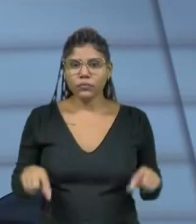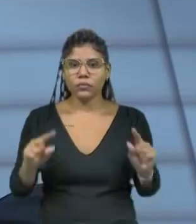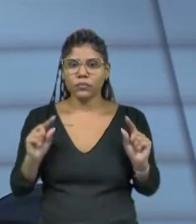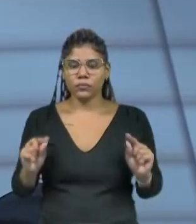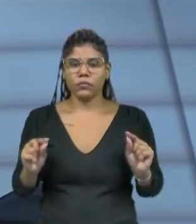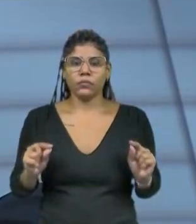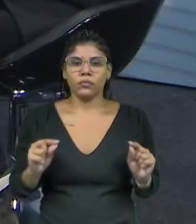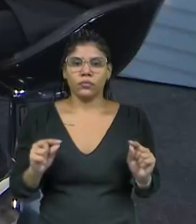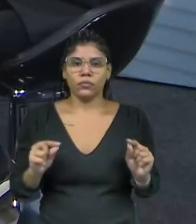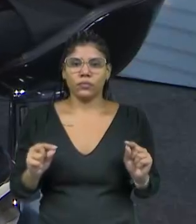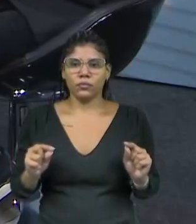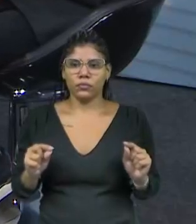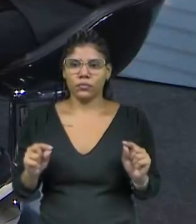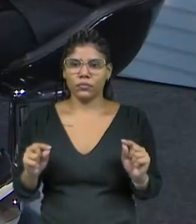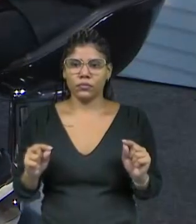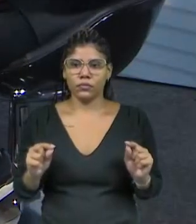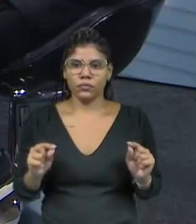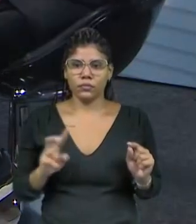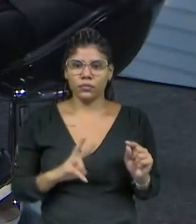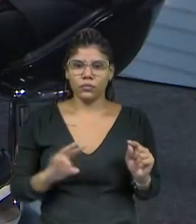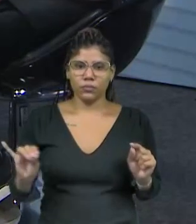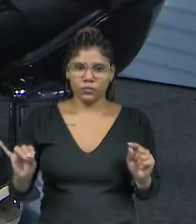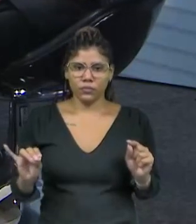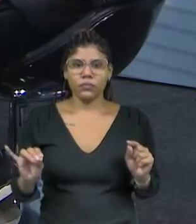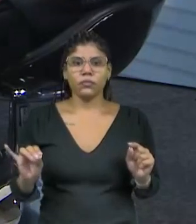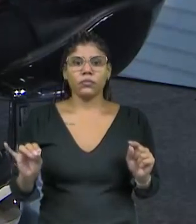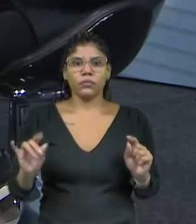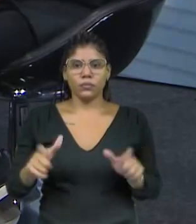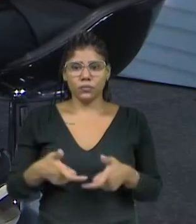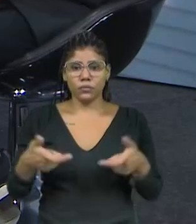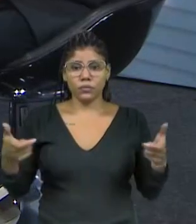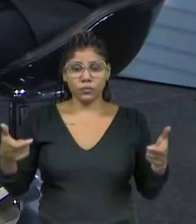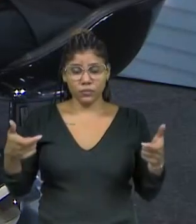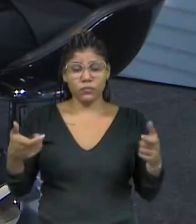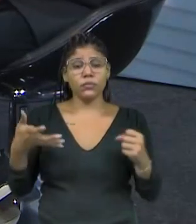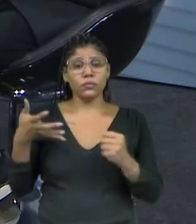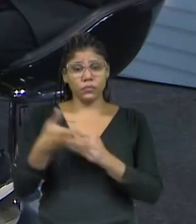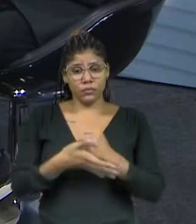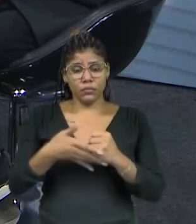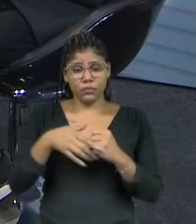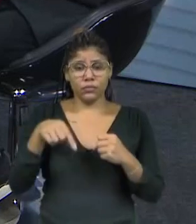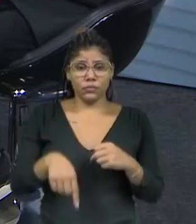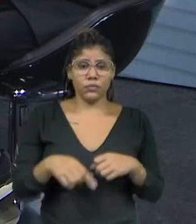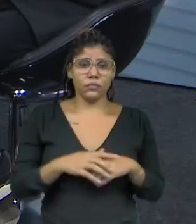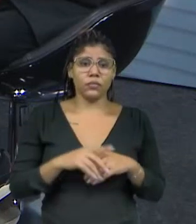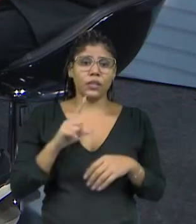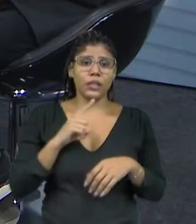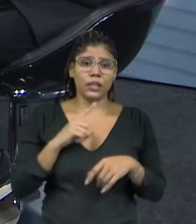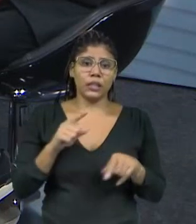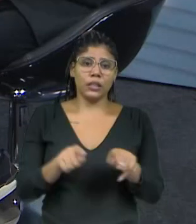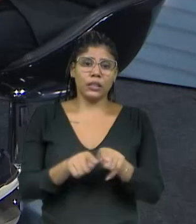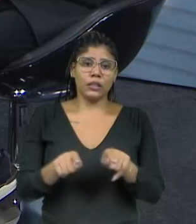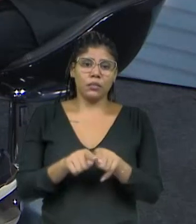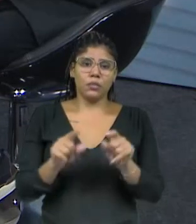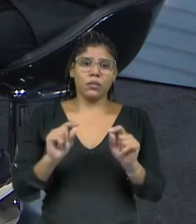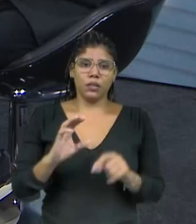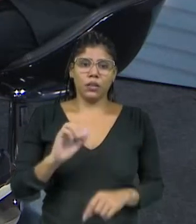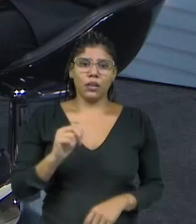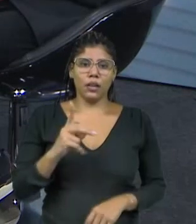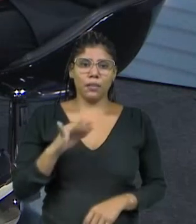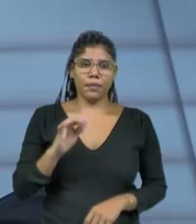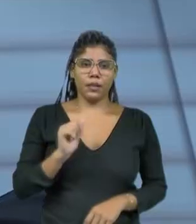de isso trabalhar. Isso vai levar massa salarial e vai ampliar essa base que o professor falou. Exatamente. Né? Do lado meio aqui, nós temos o que a gente chama de capital humano,